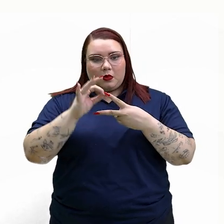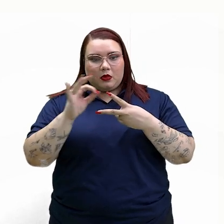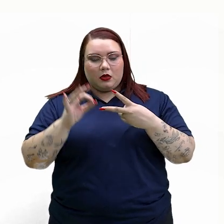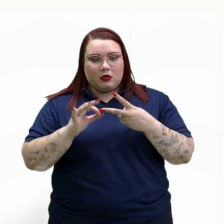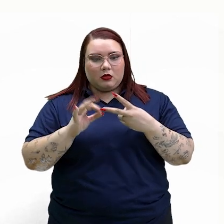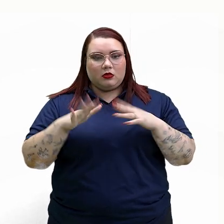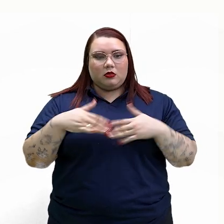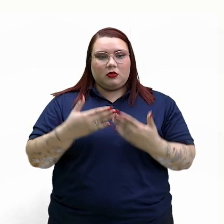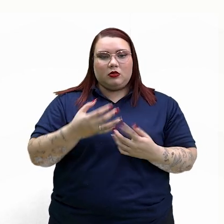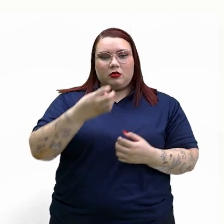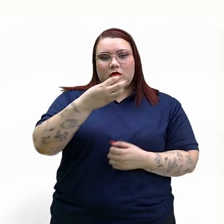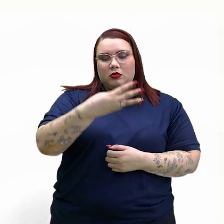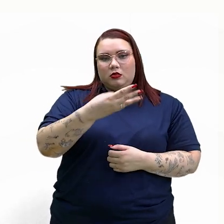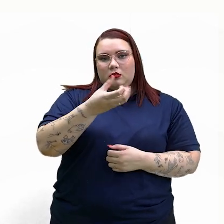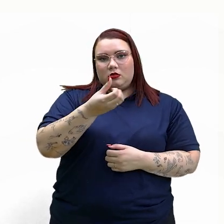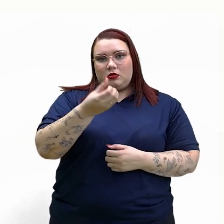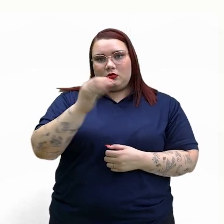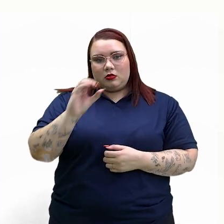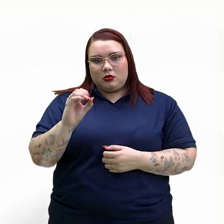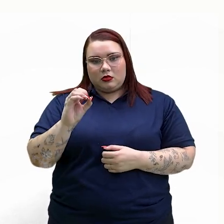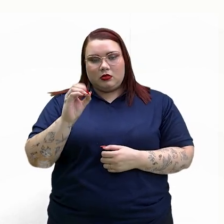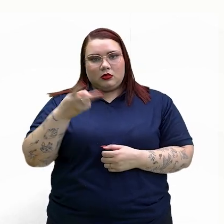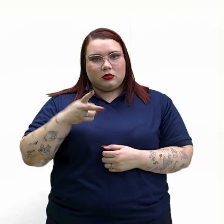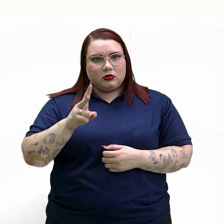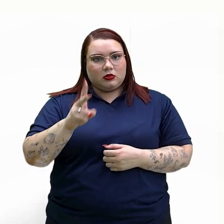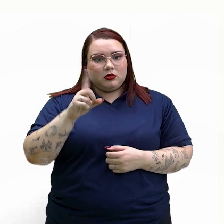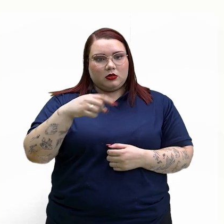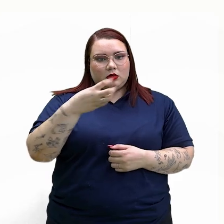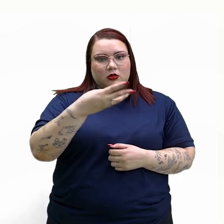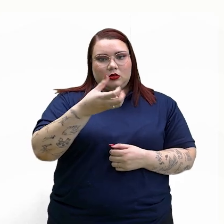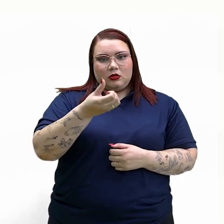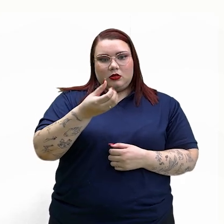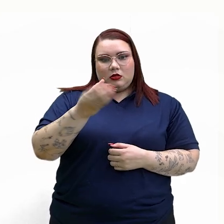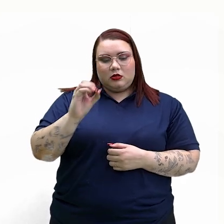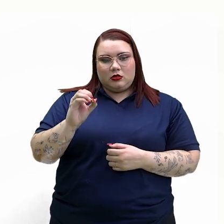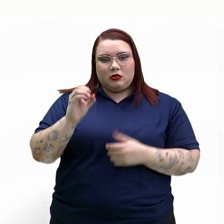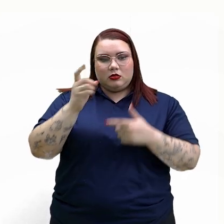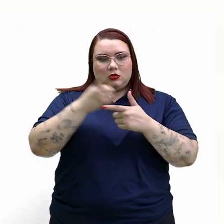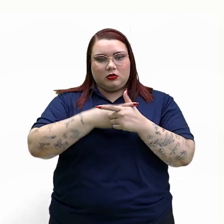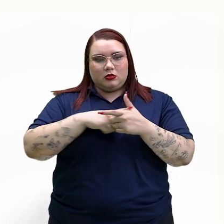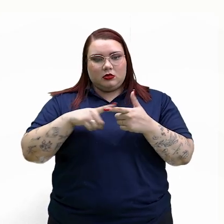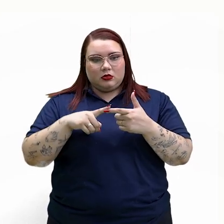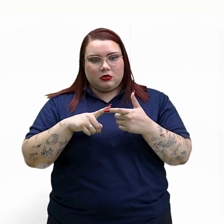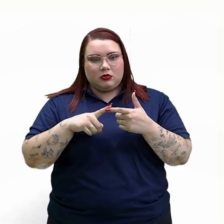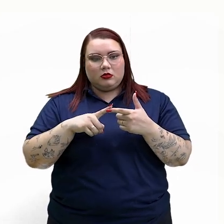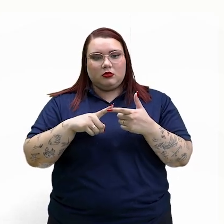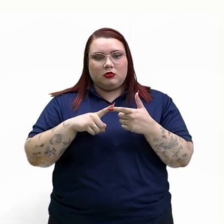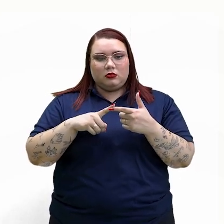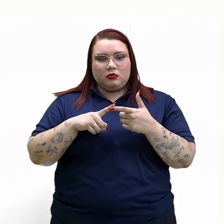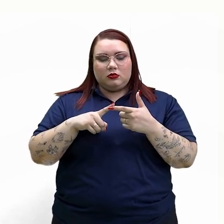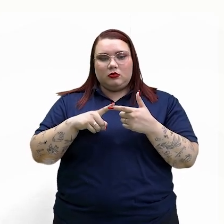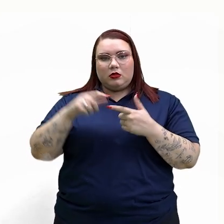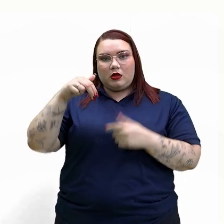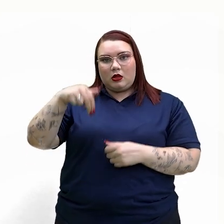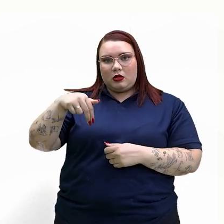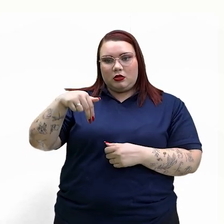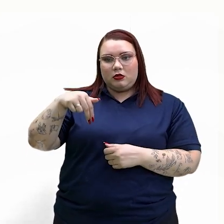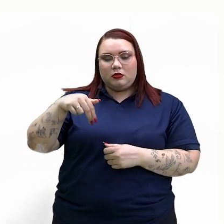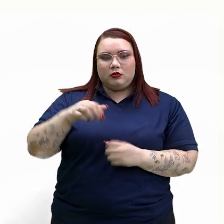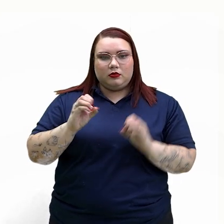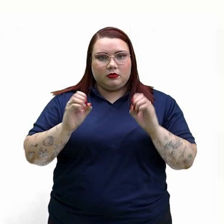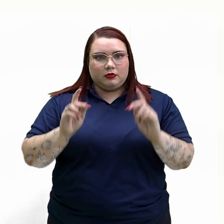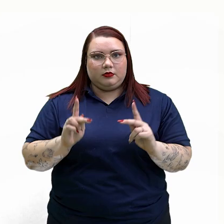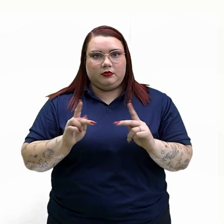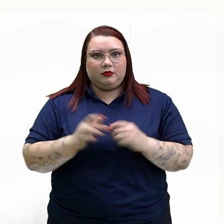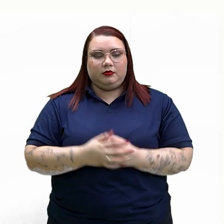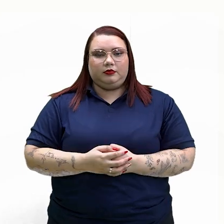vou pegar a soma deles, que sempre vai ser 360, e dividir por n,